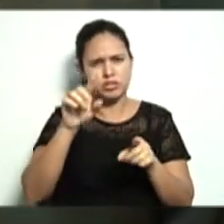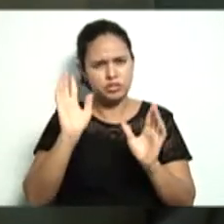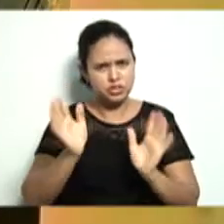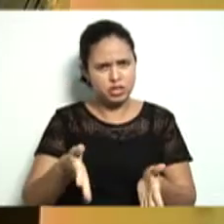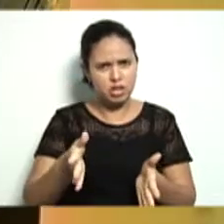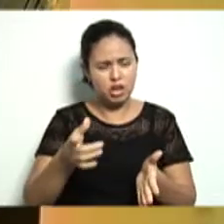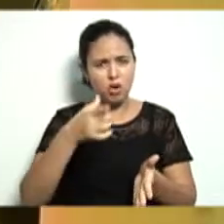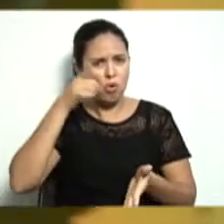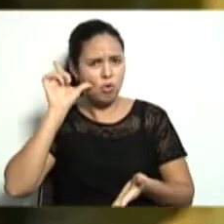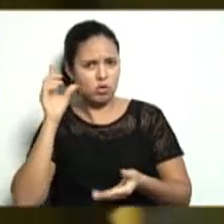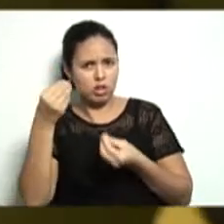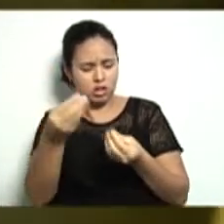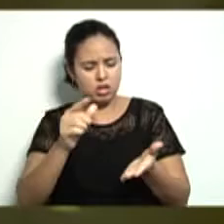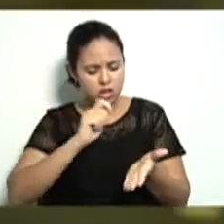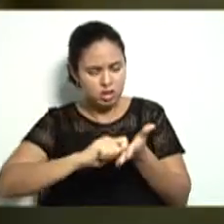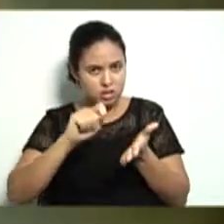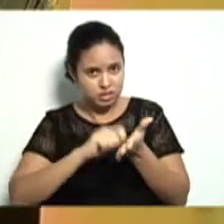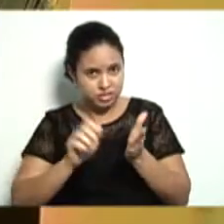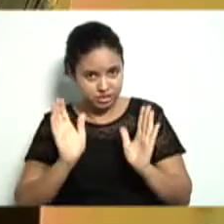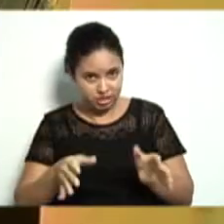né?